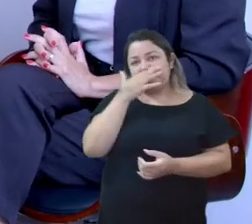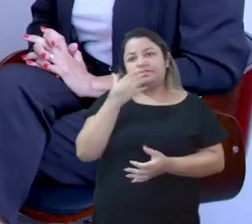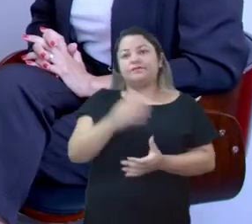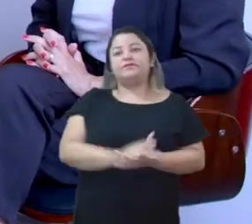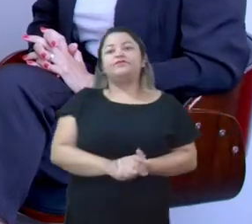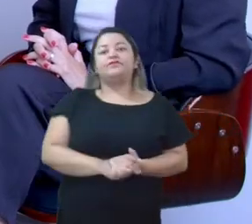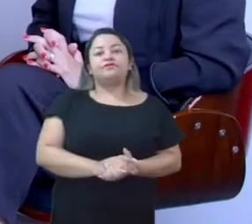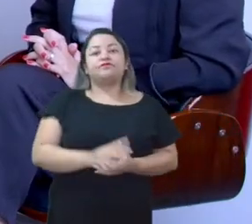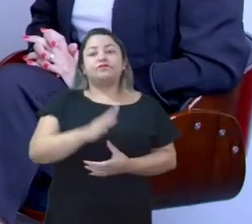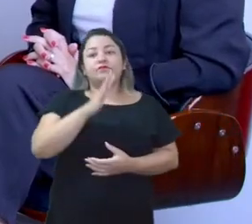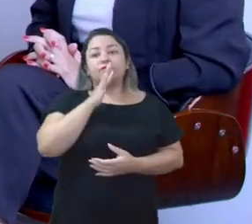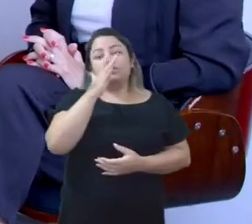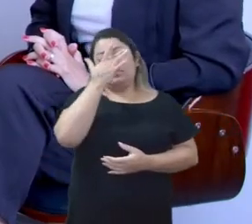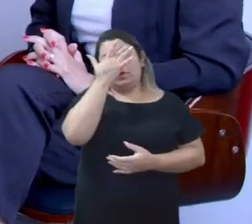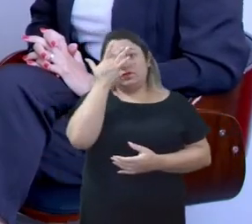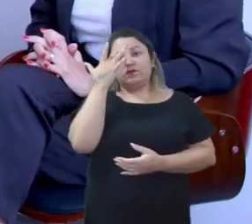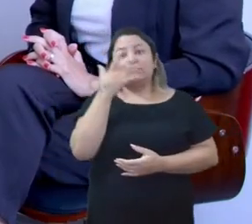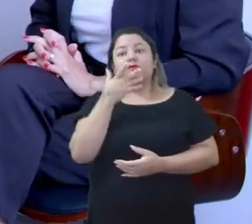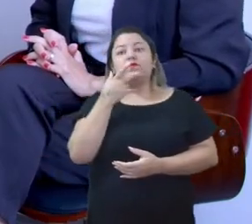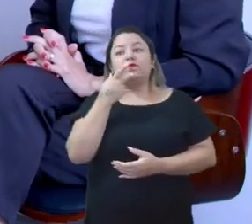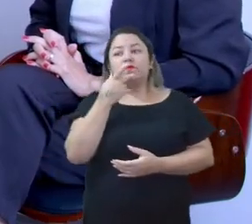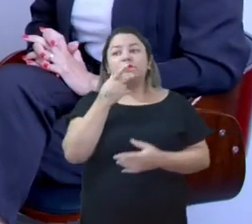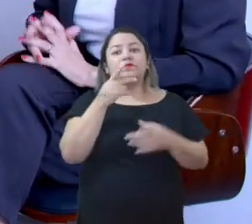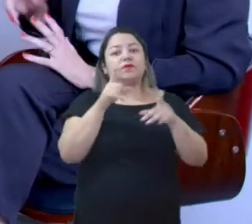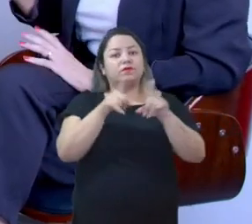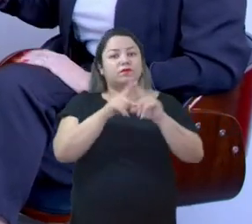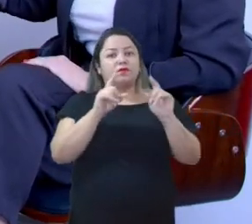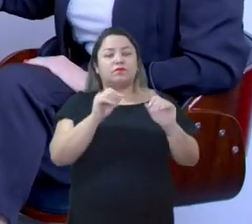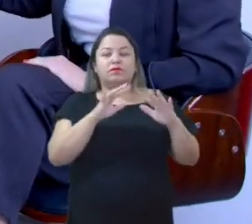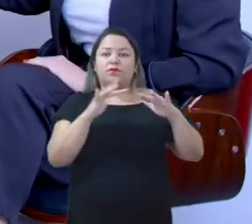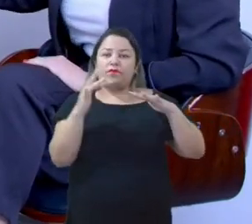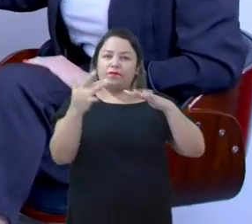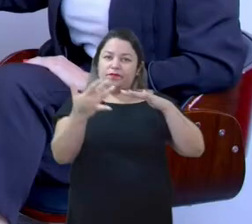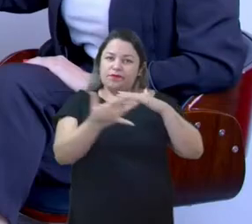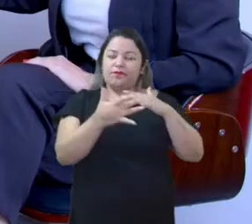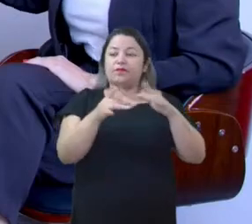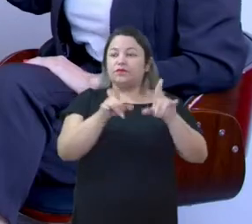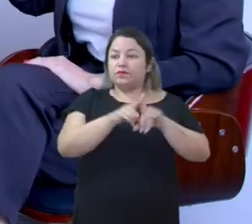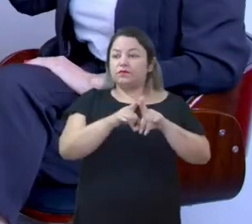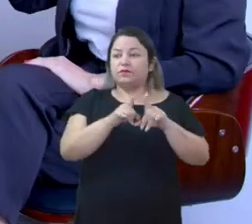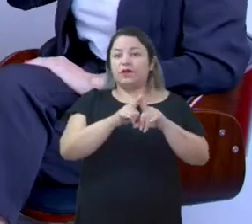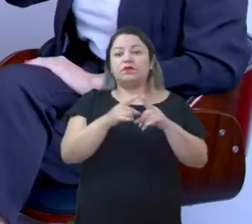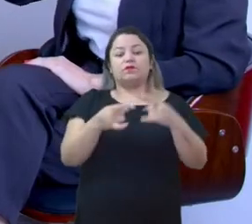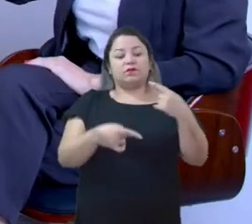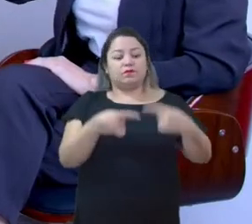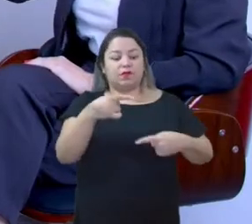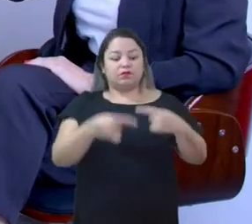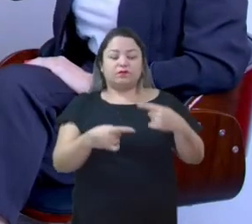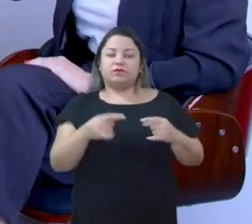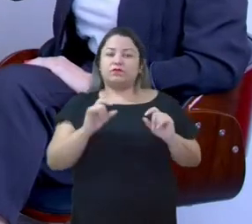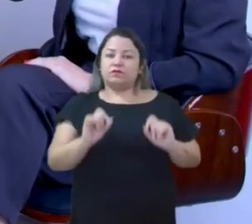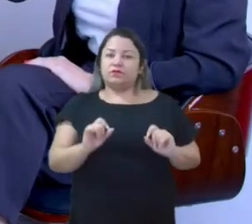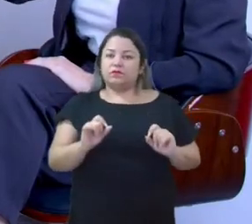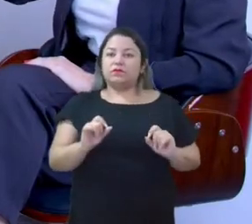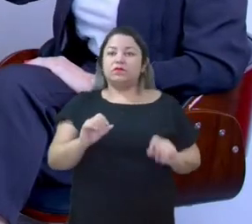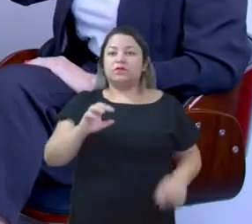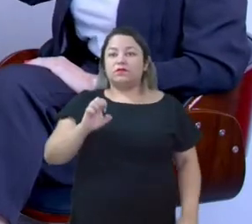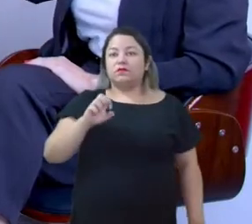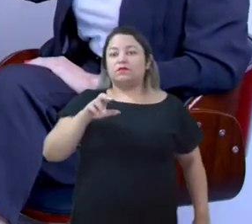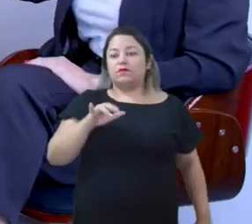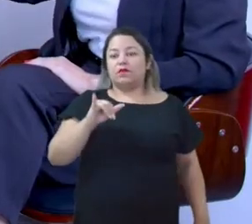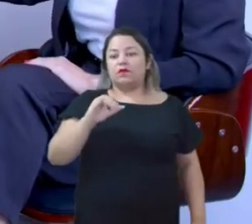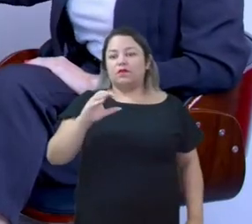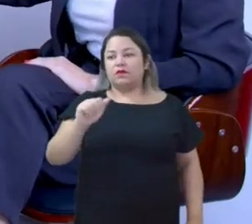o papel de mobilização nas redes e também no debate político da deputada Érica